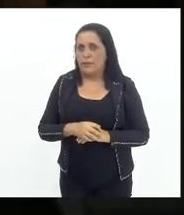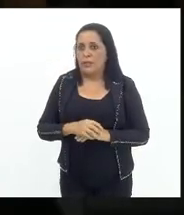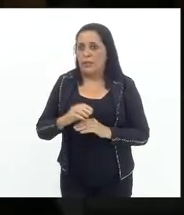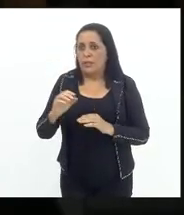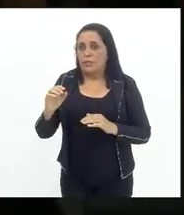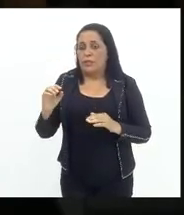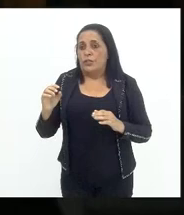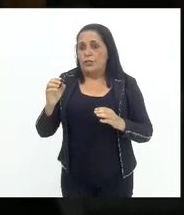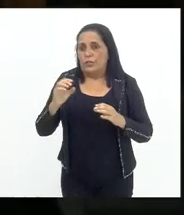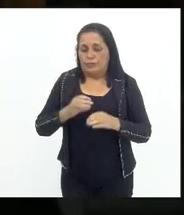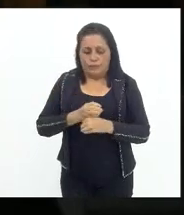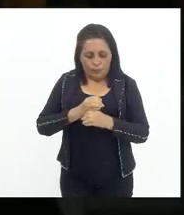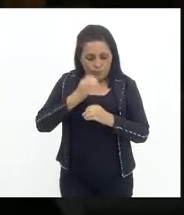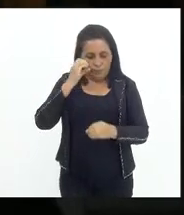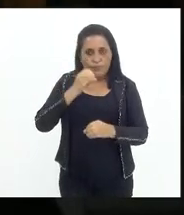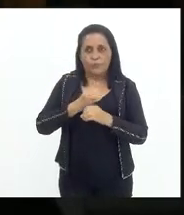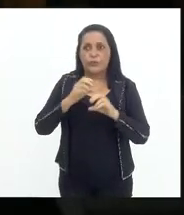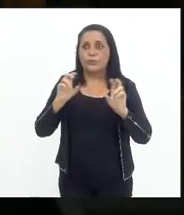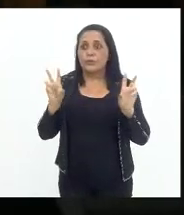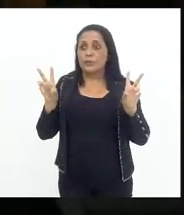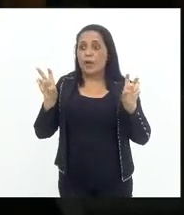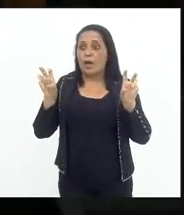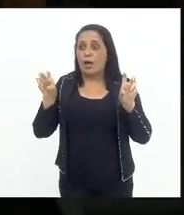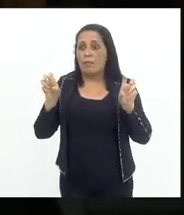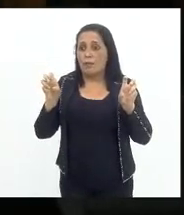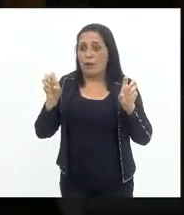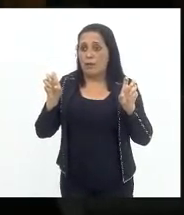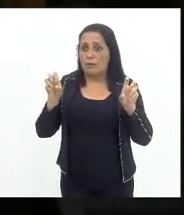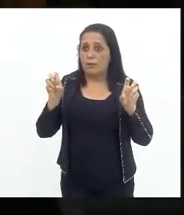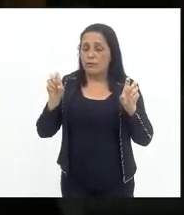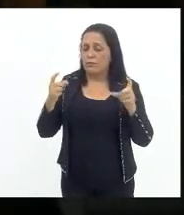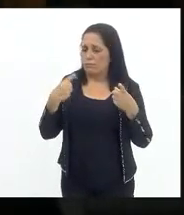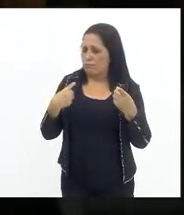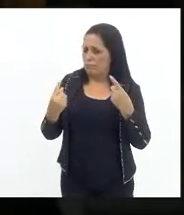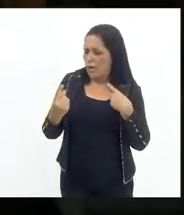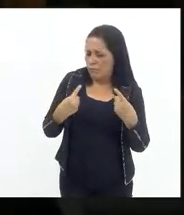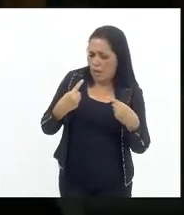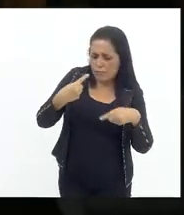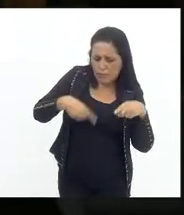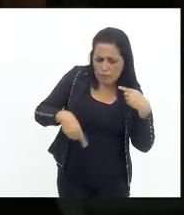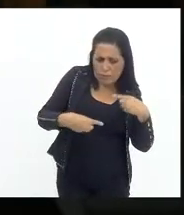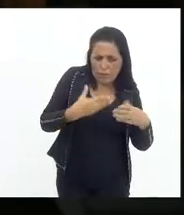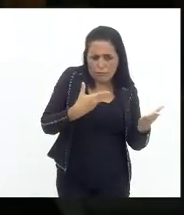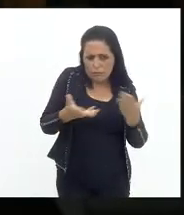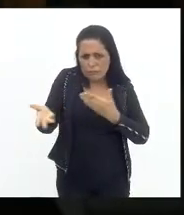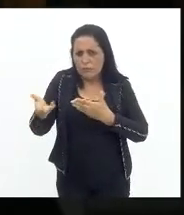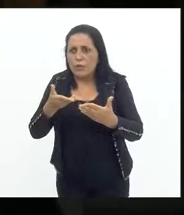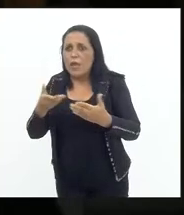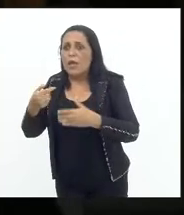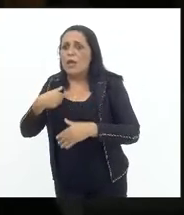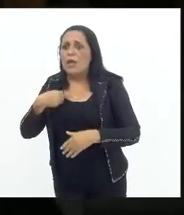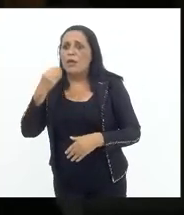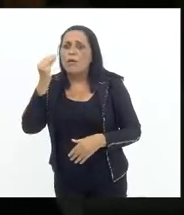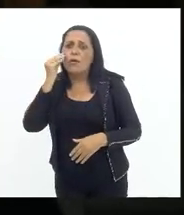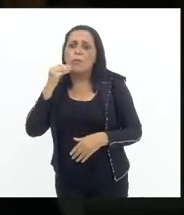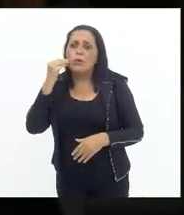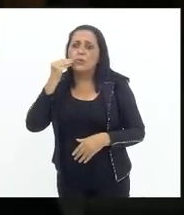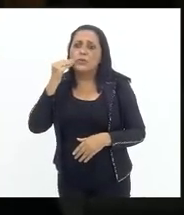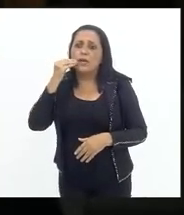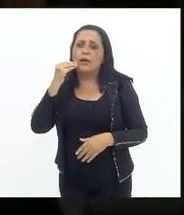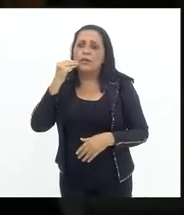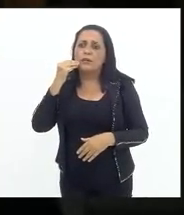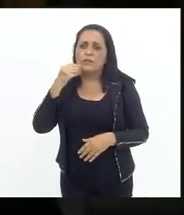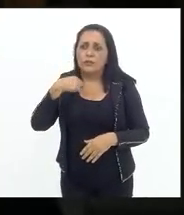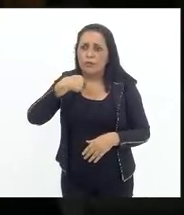onde esse tema foi profundamente debatido. Tive a oportunidade